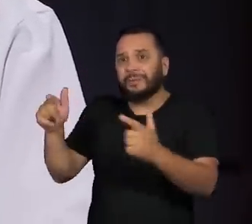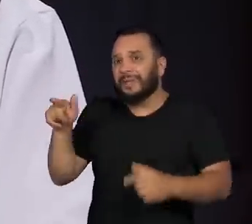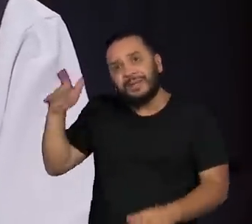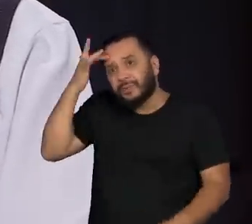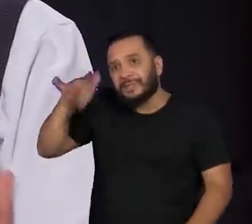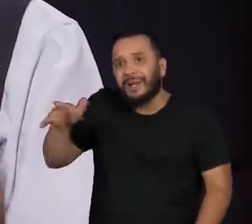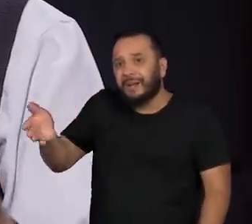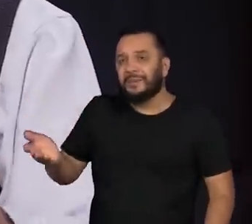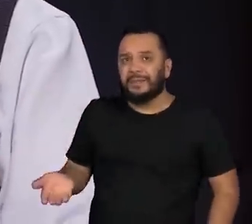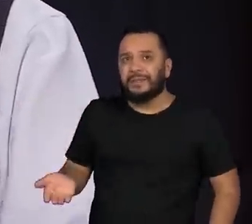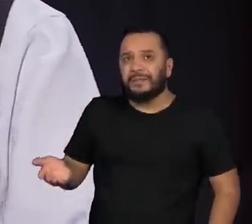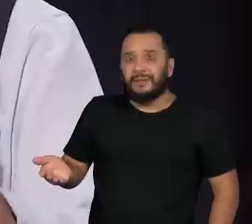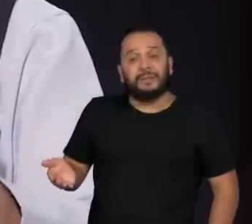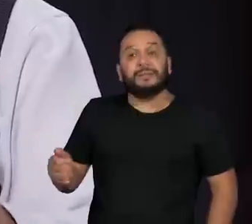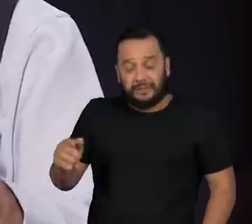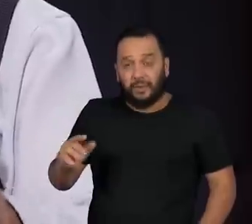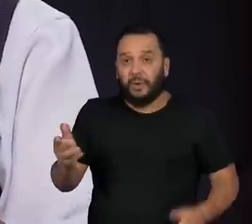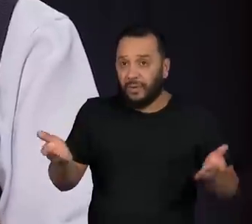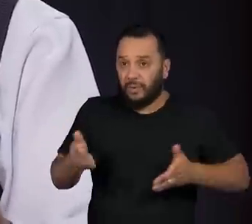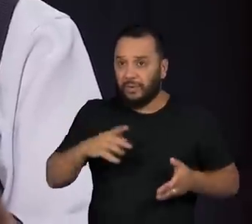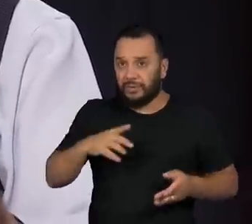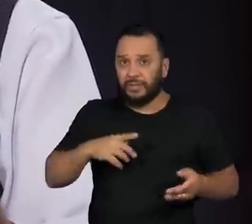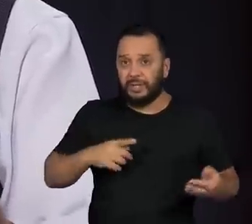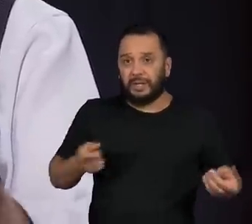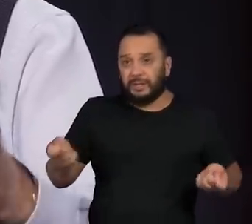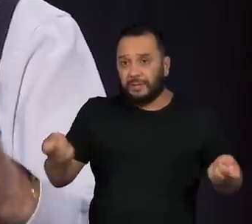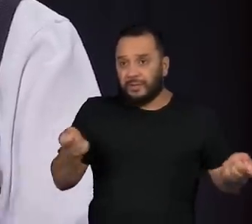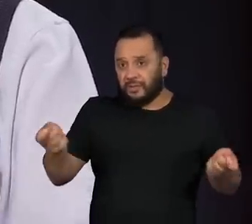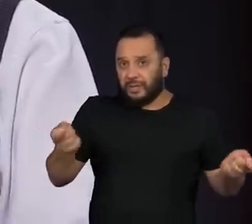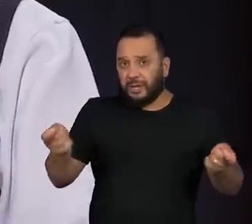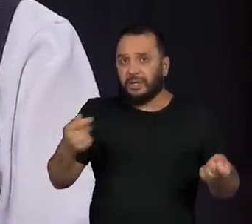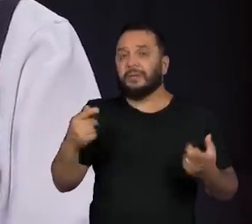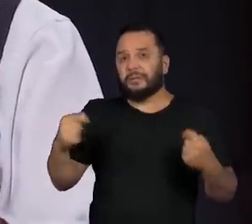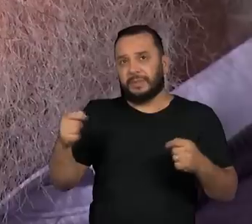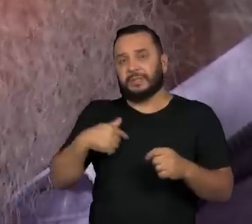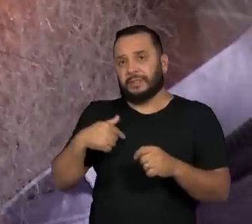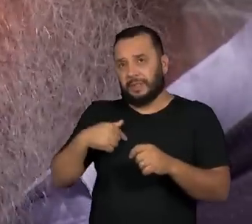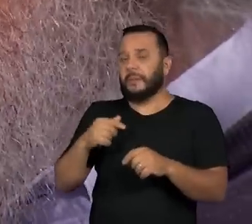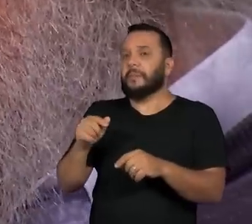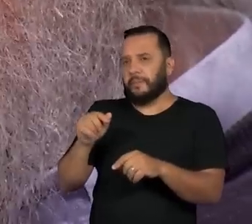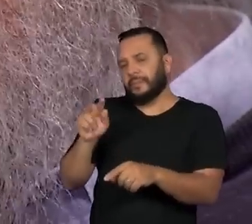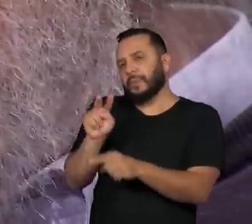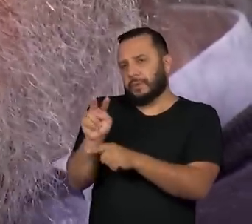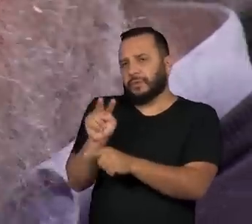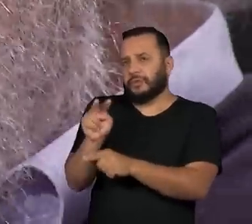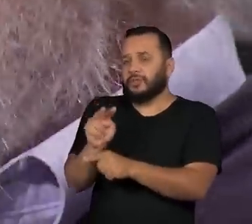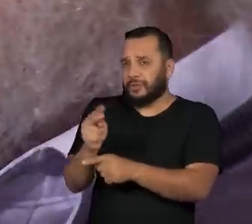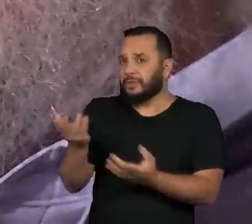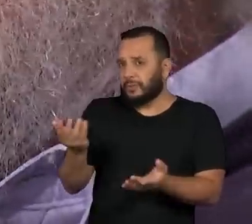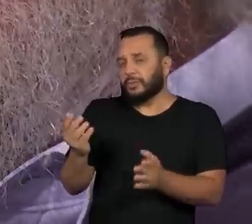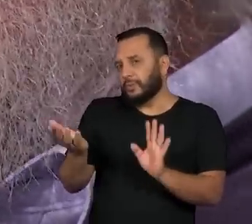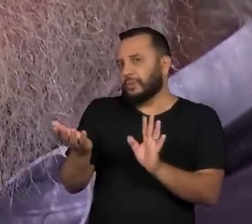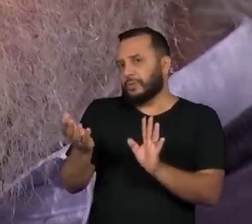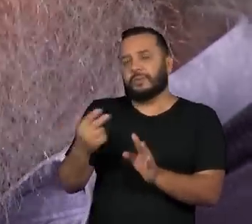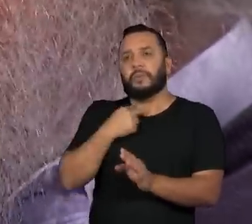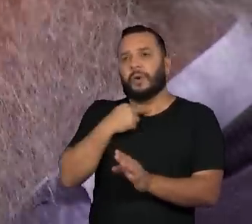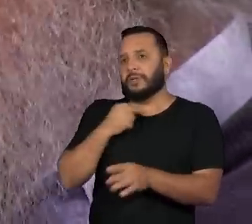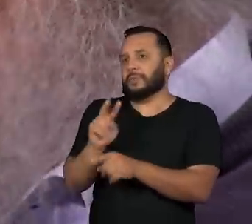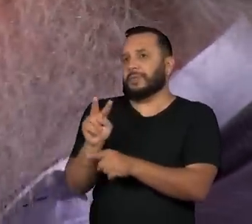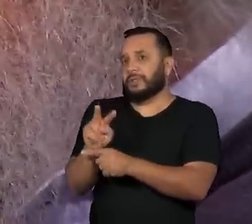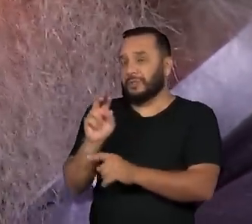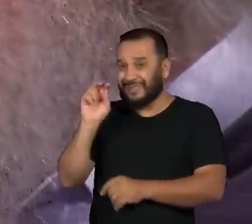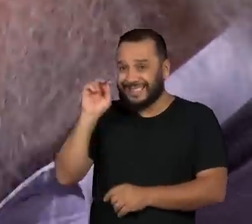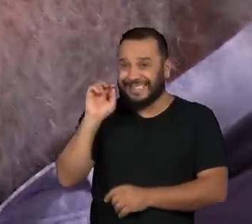que ele tá entregando então o intermediário original tem que ser protegido do conteúdo e a sessão 230 diz mais que se